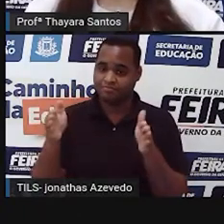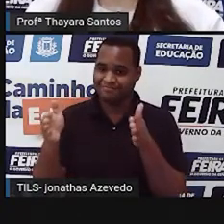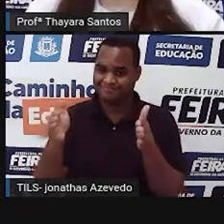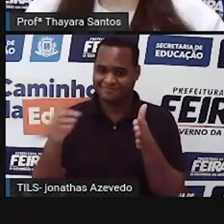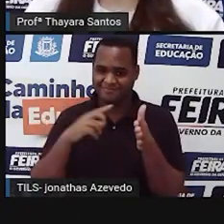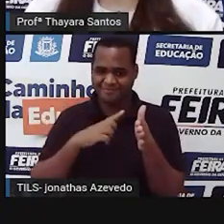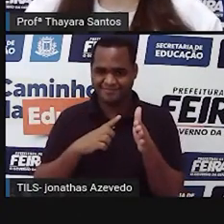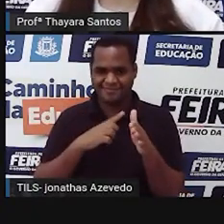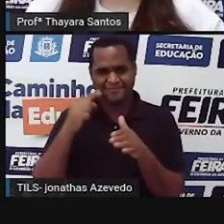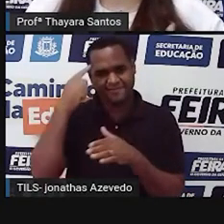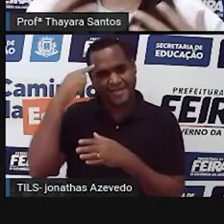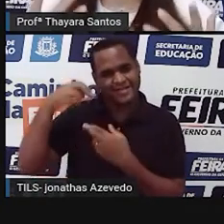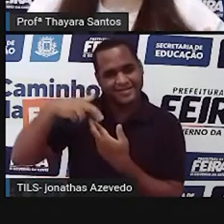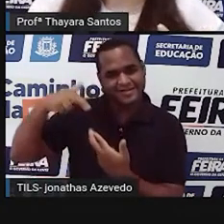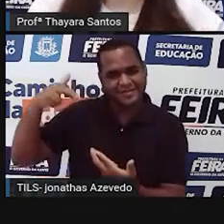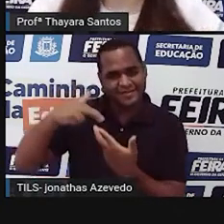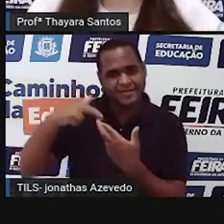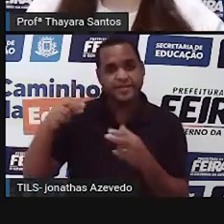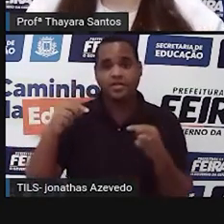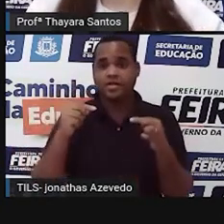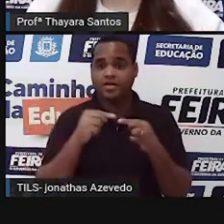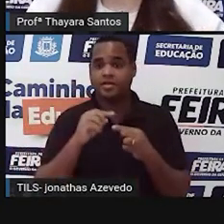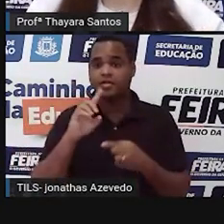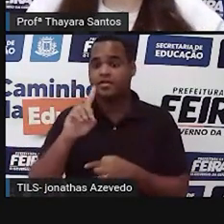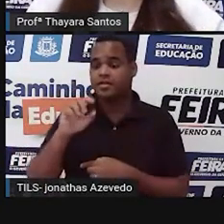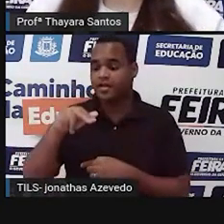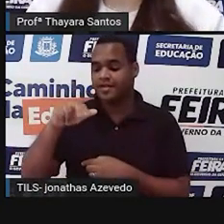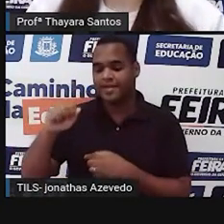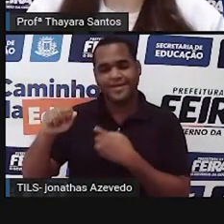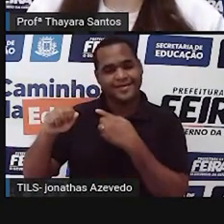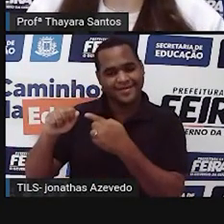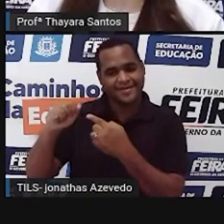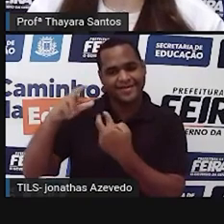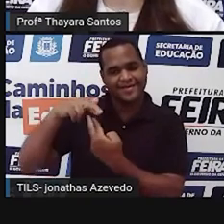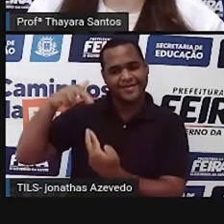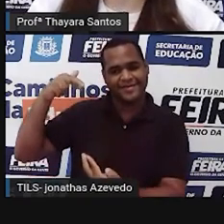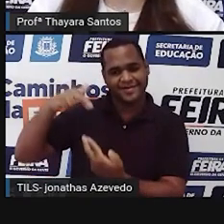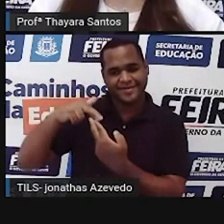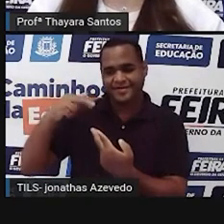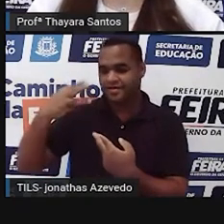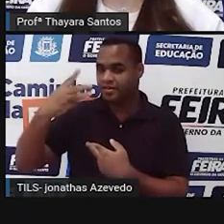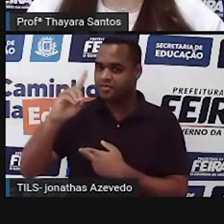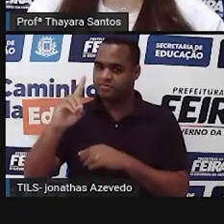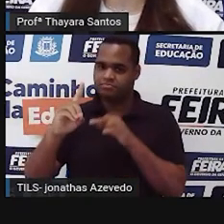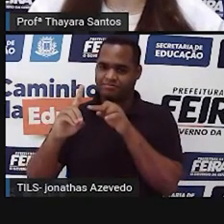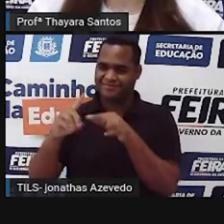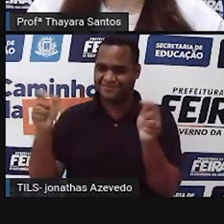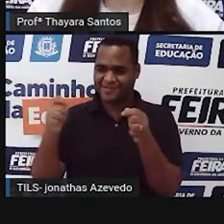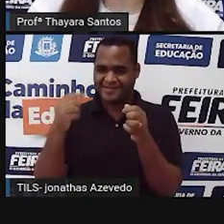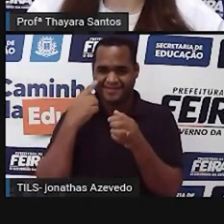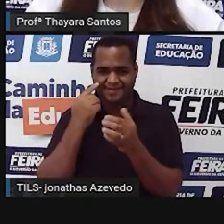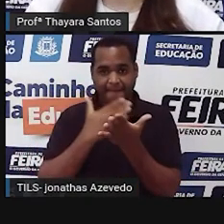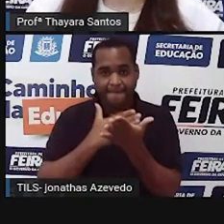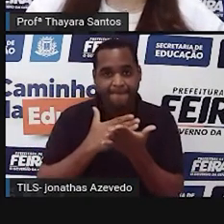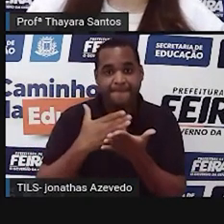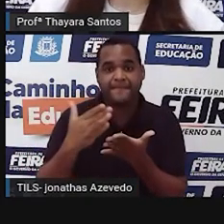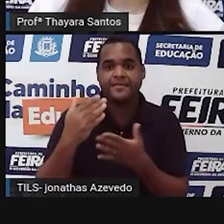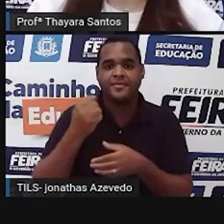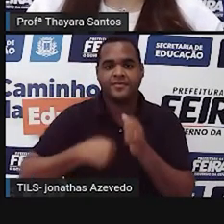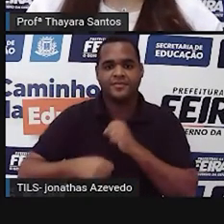O material genético, né? O DNA, a estrutura tridimensional, na verdade, do DNA só foi descoberta